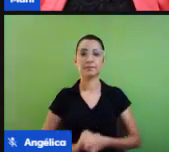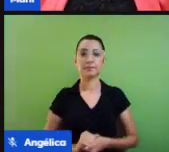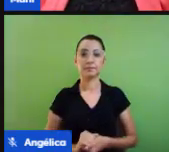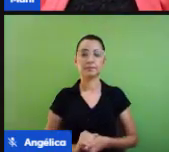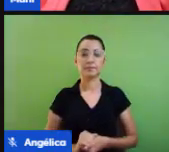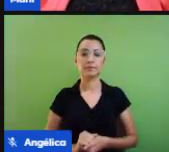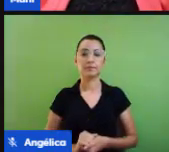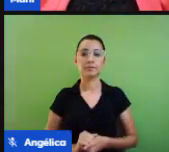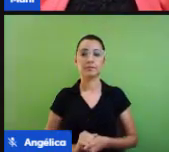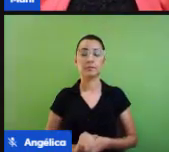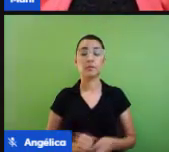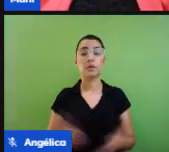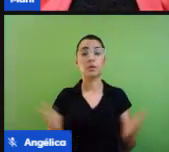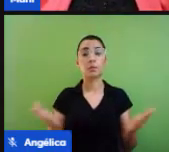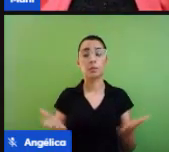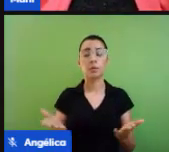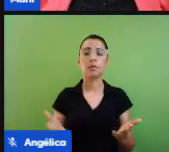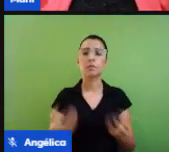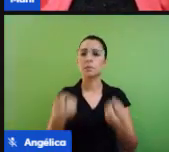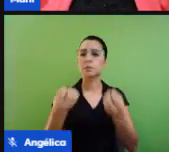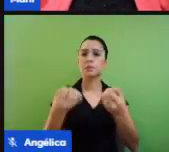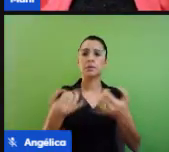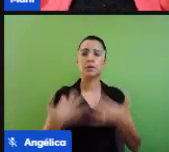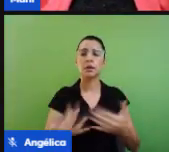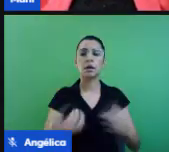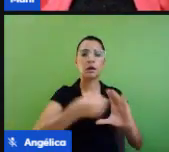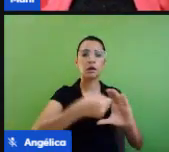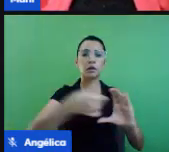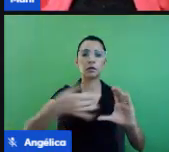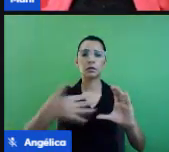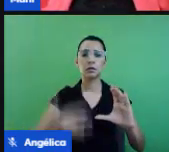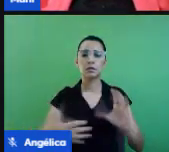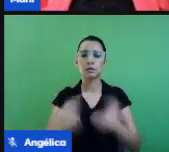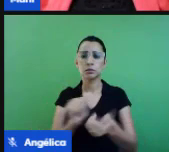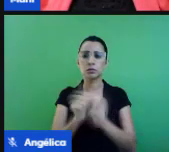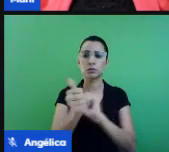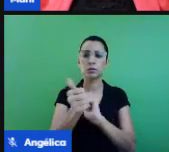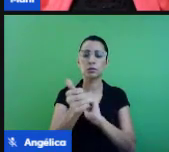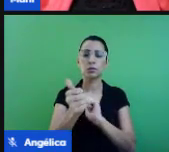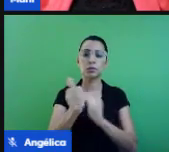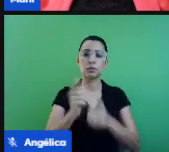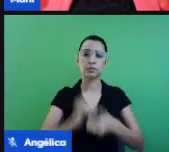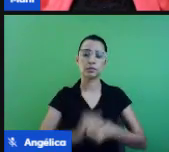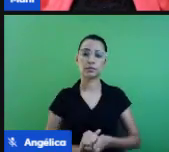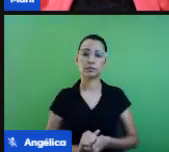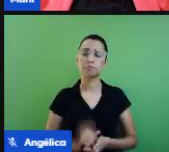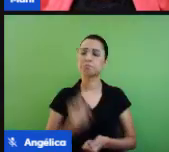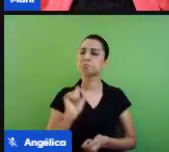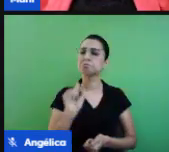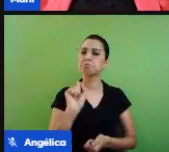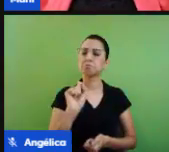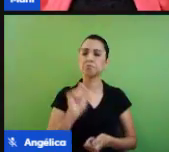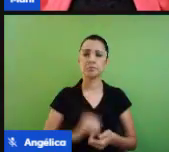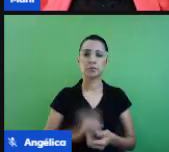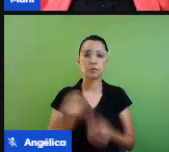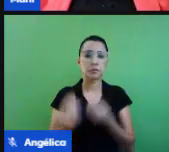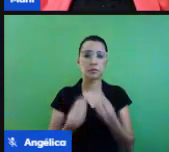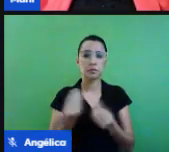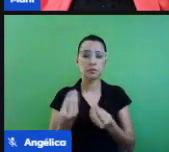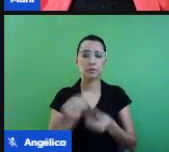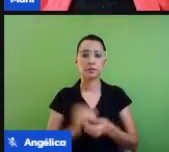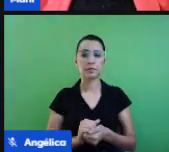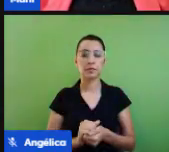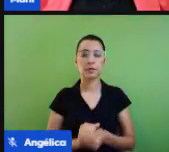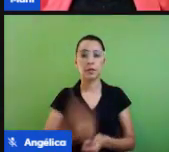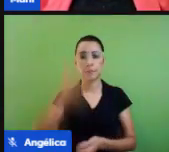Nós vamos falar agora o que caracteriza um jogo. Um jogo, ele é caracterizado pelo